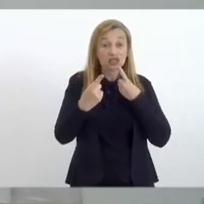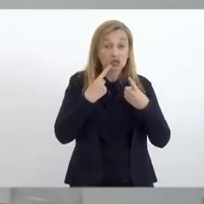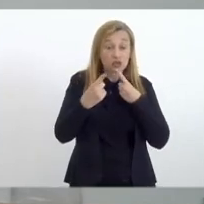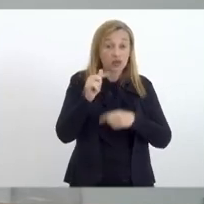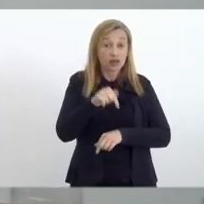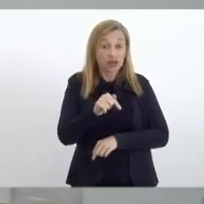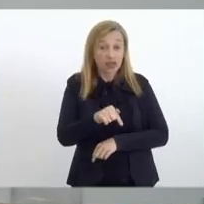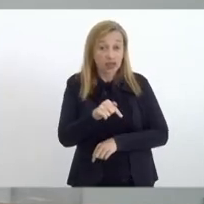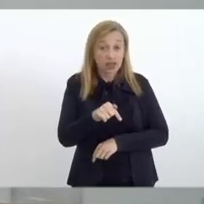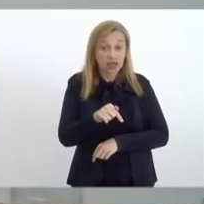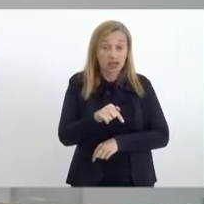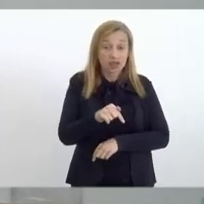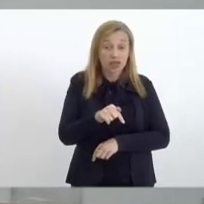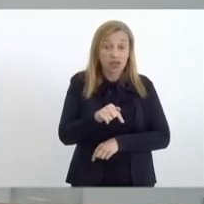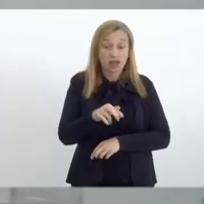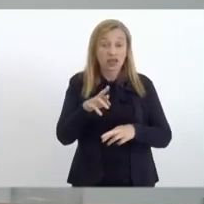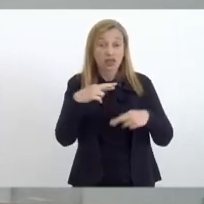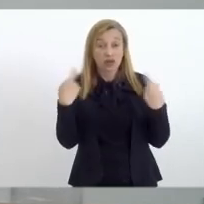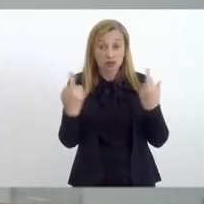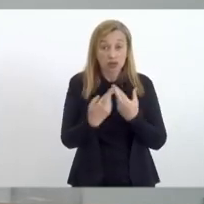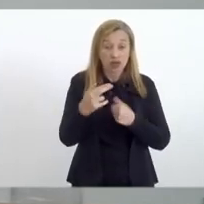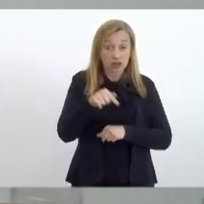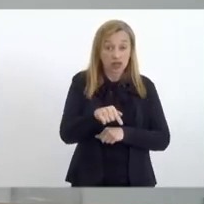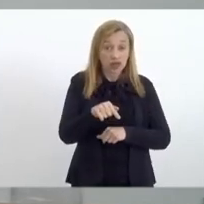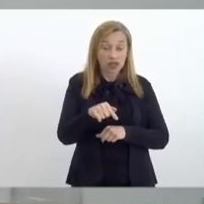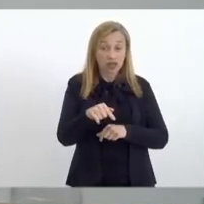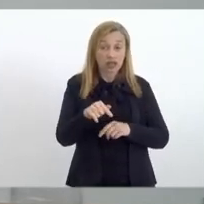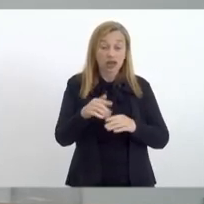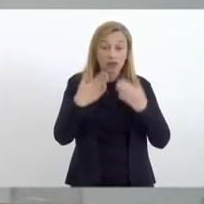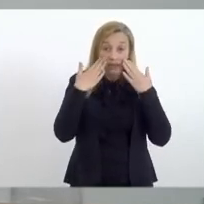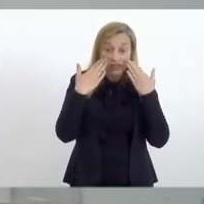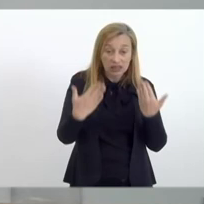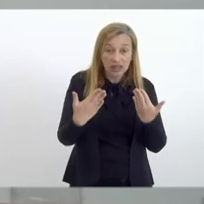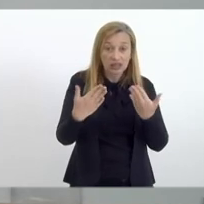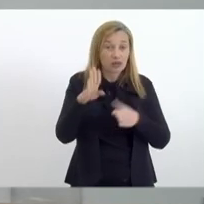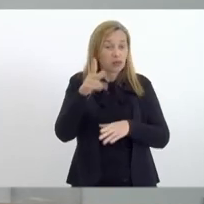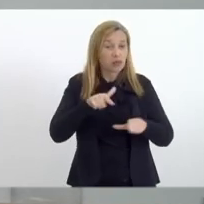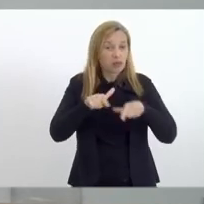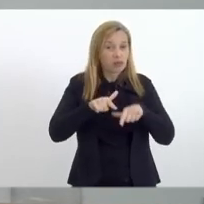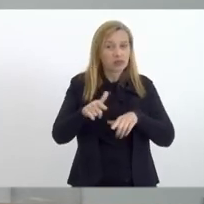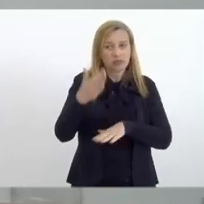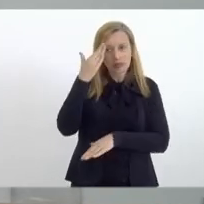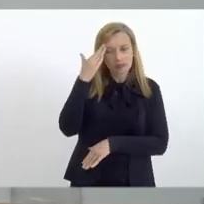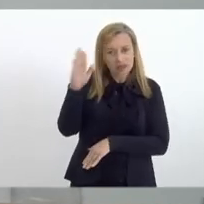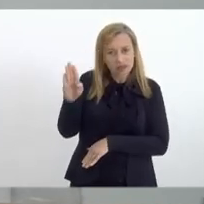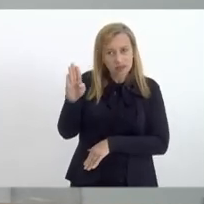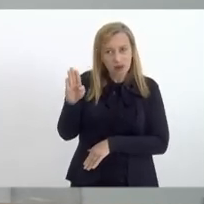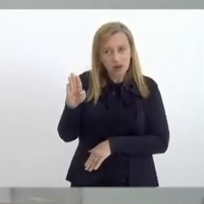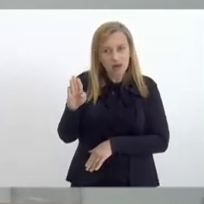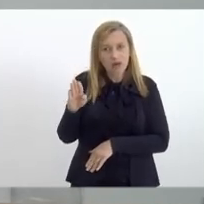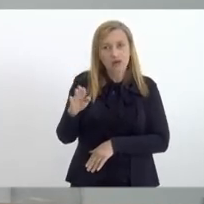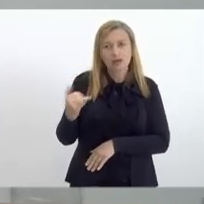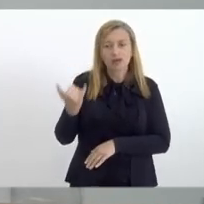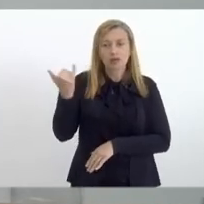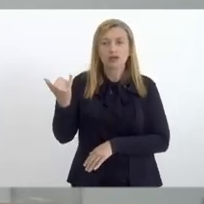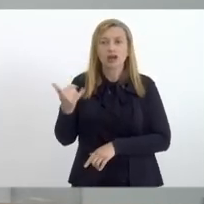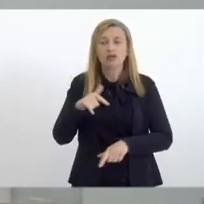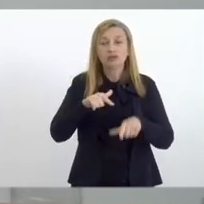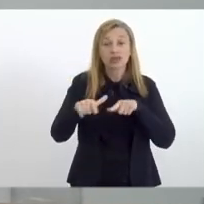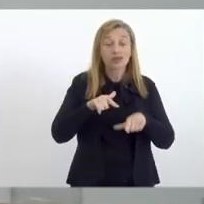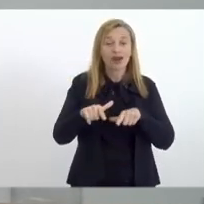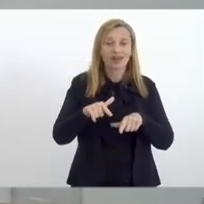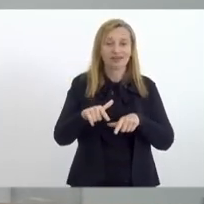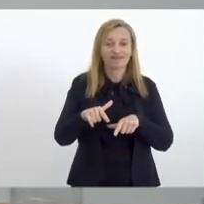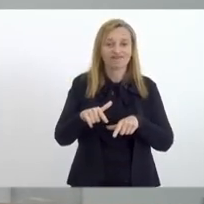essa audiência e os próprios projetos apresentados têm um papel fundamental, que em primeiro lugar é o fortalecimento institucional da carreira. É que